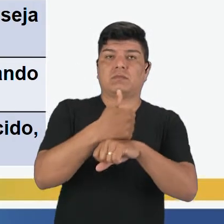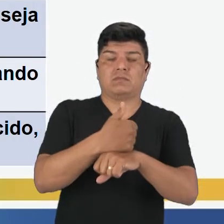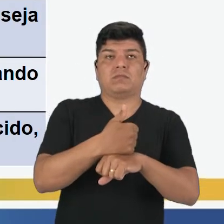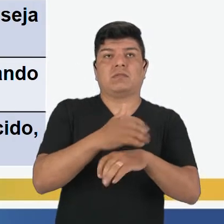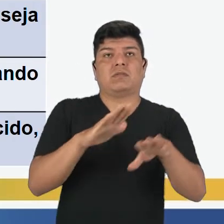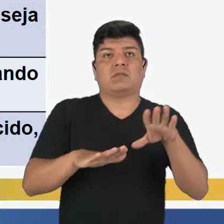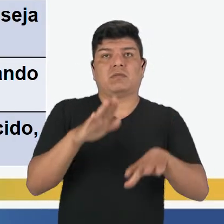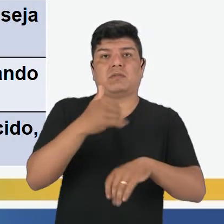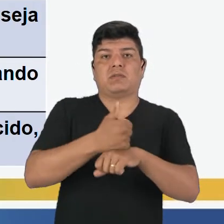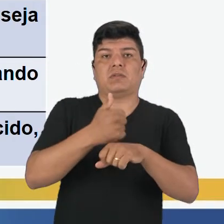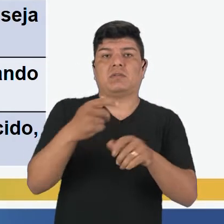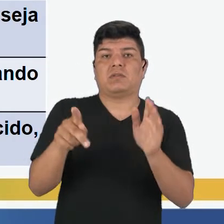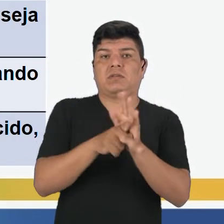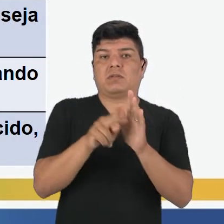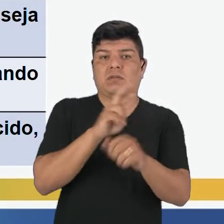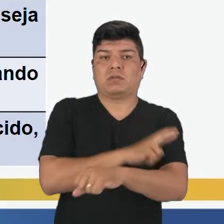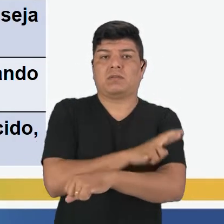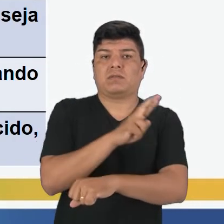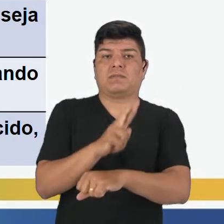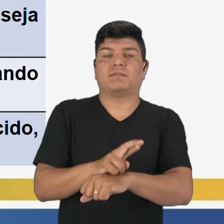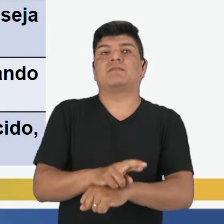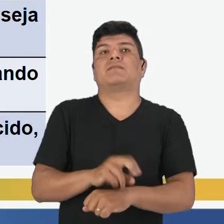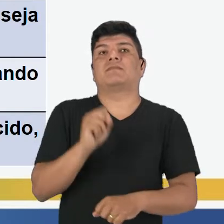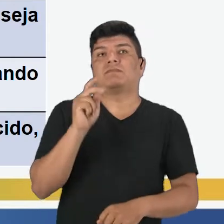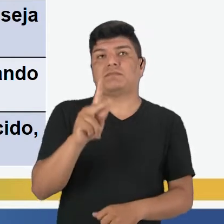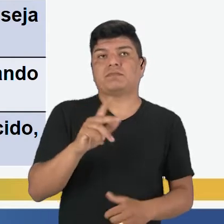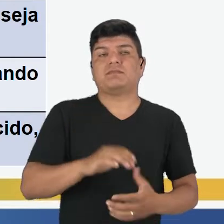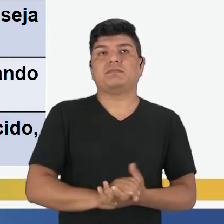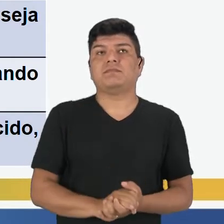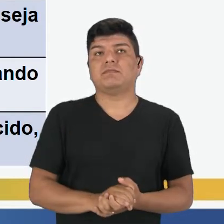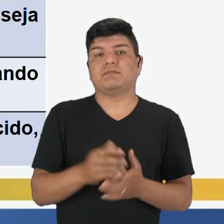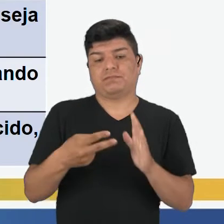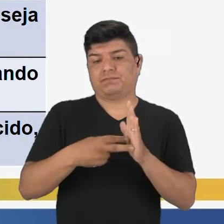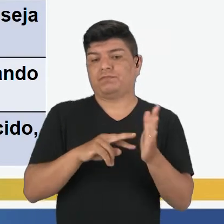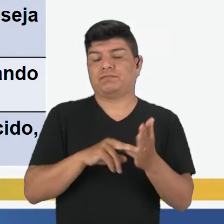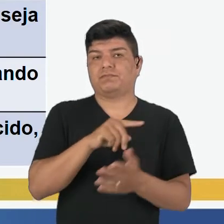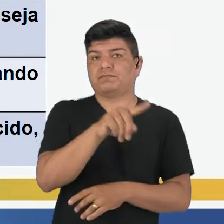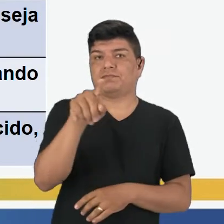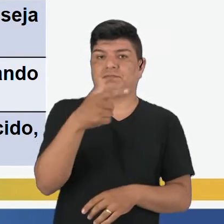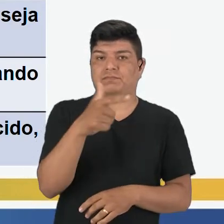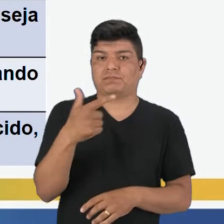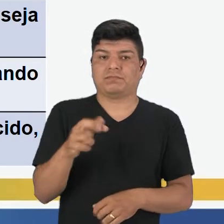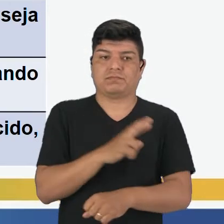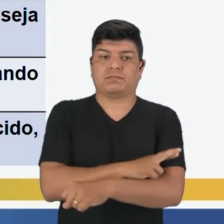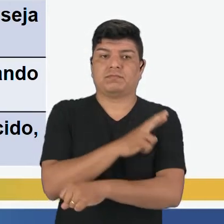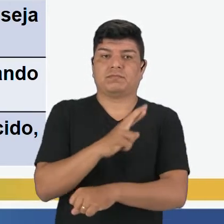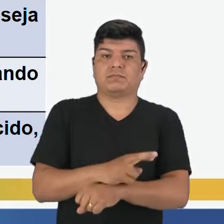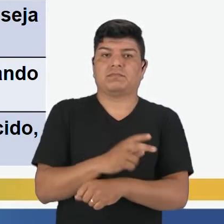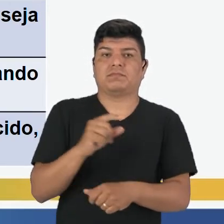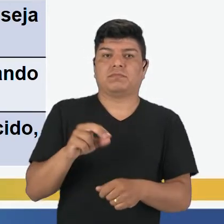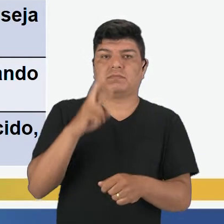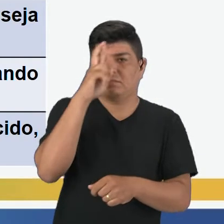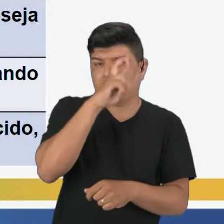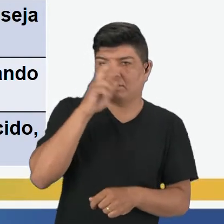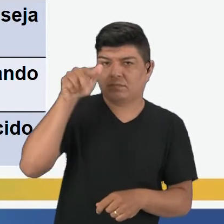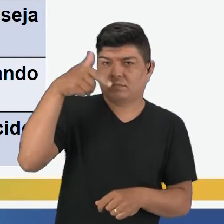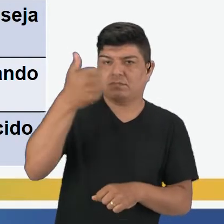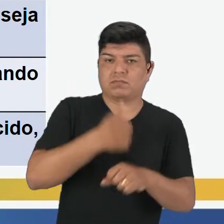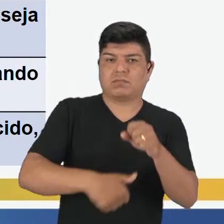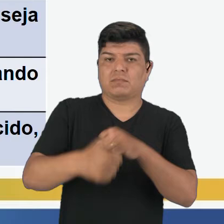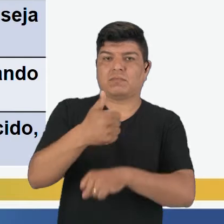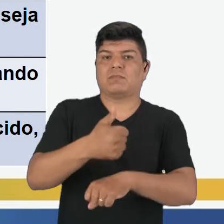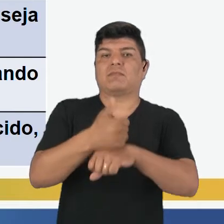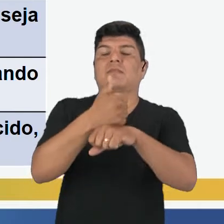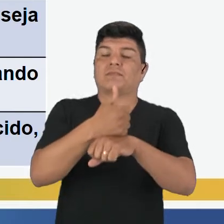às vezes até um líder da nossa própria religião, ok? Não quer dizer que você tem uma religião e você vai ficar de olho nos líderes das